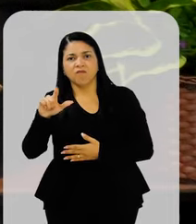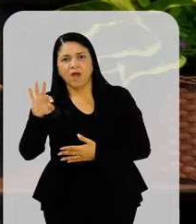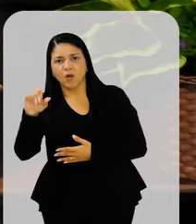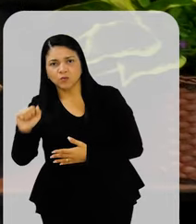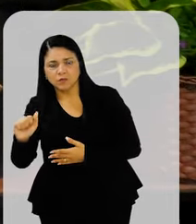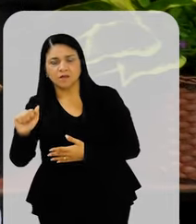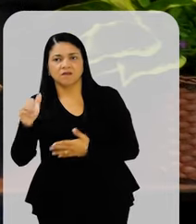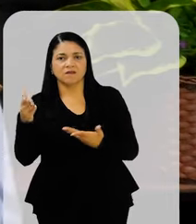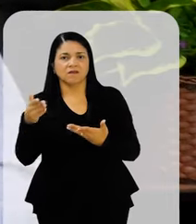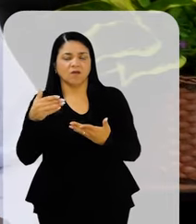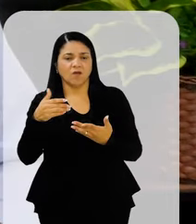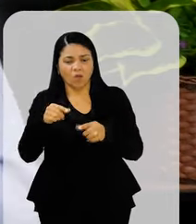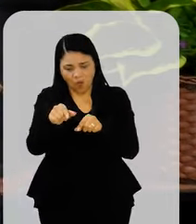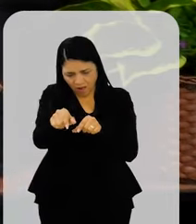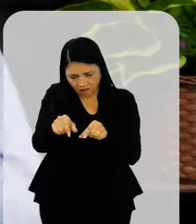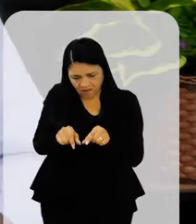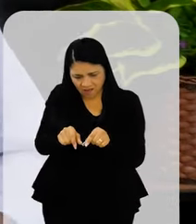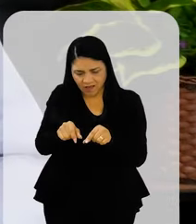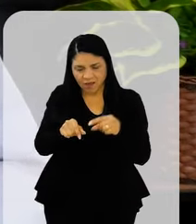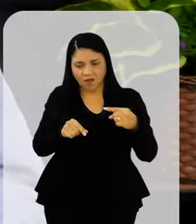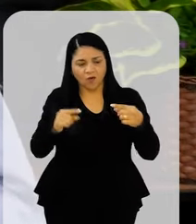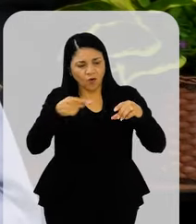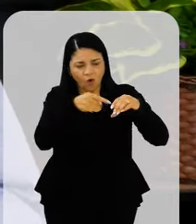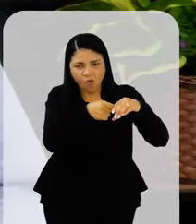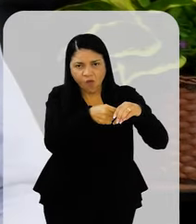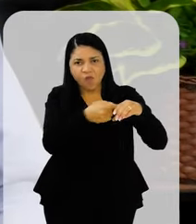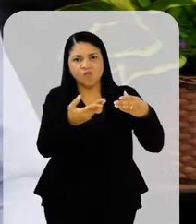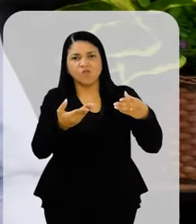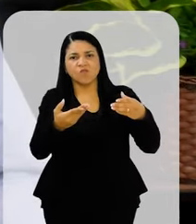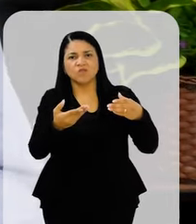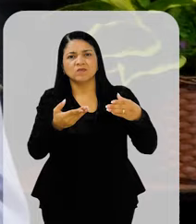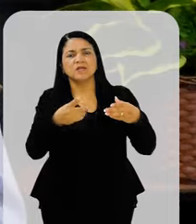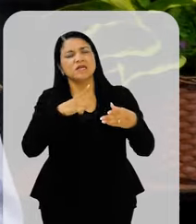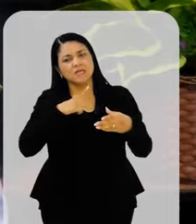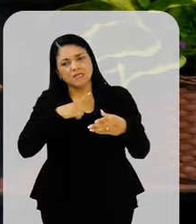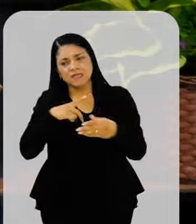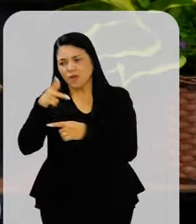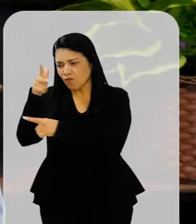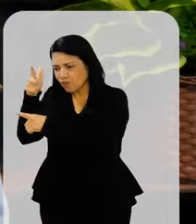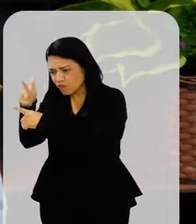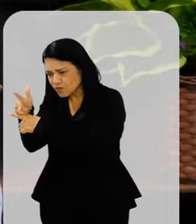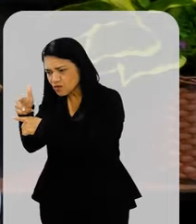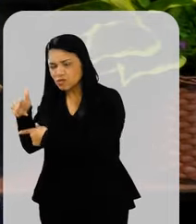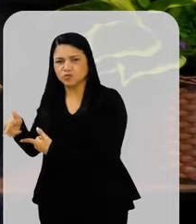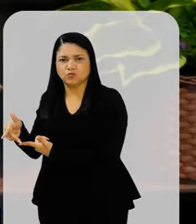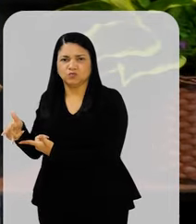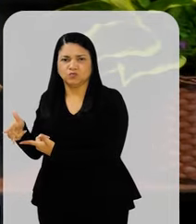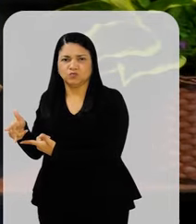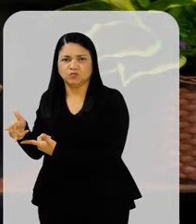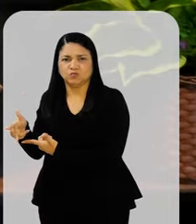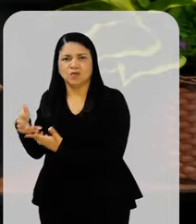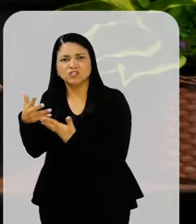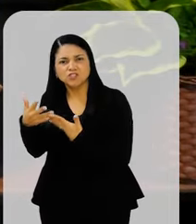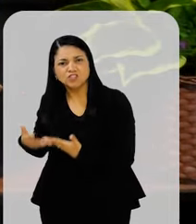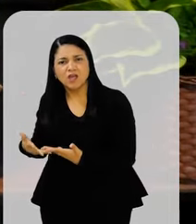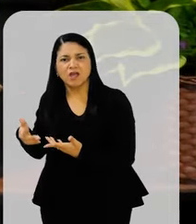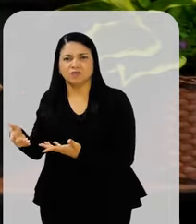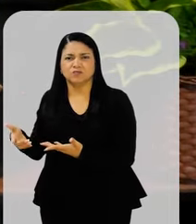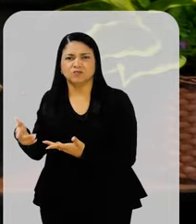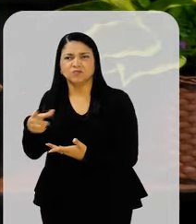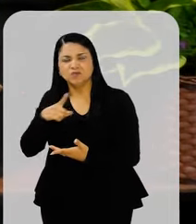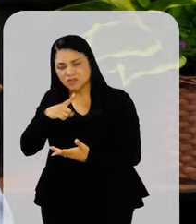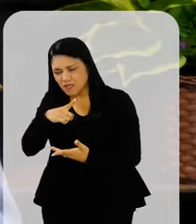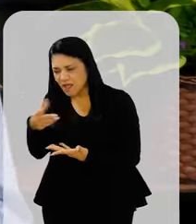ultrapassou totalmente a linha dentro do gol, isso é muito chato. Ele tem o recurso do vídeo. Ô, Paulo Vitor,